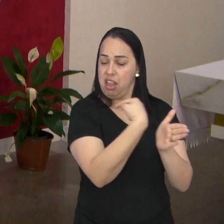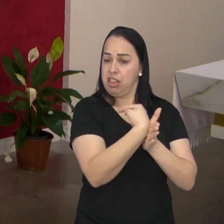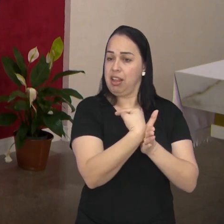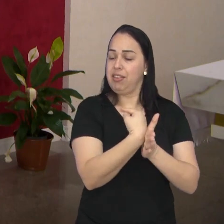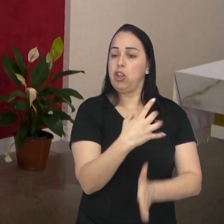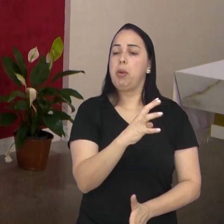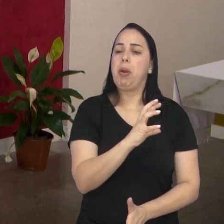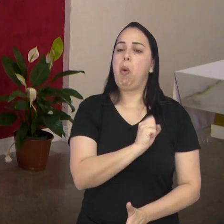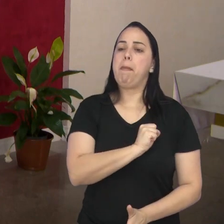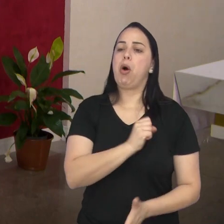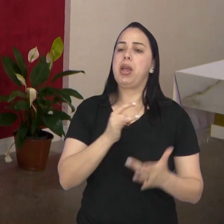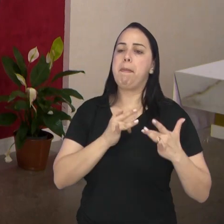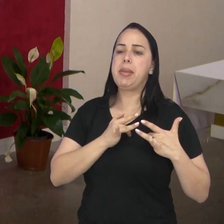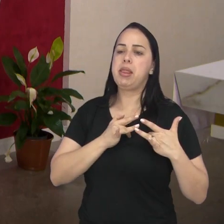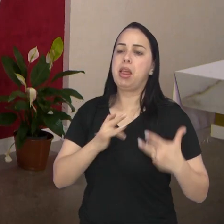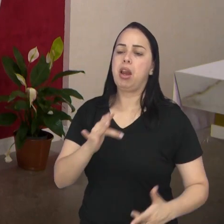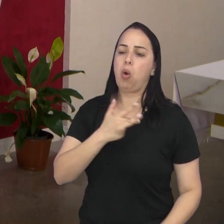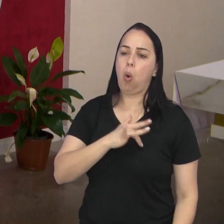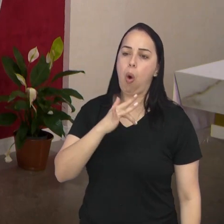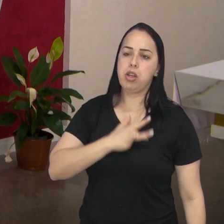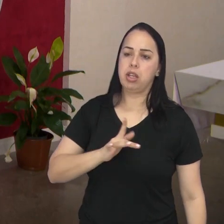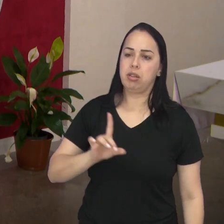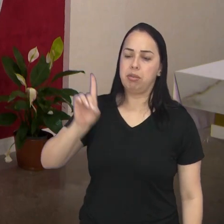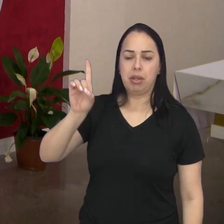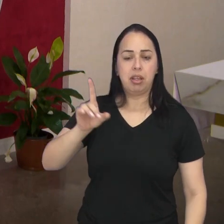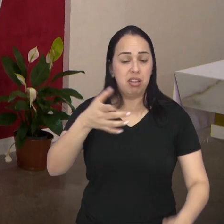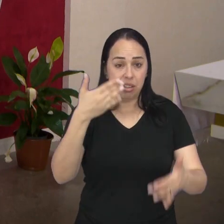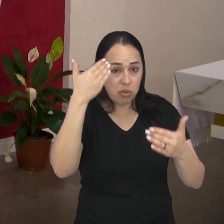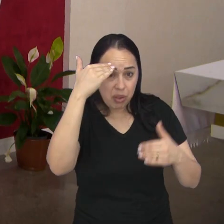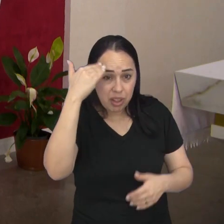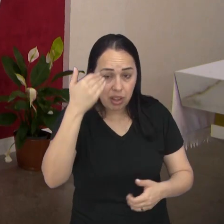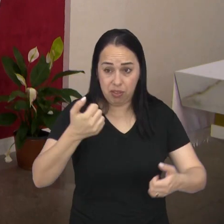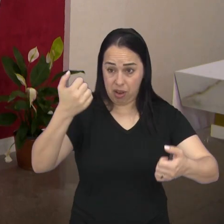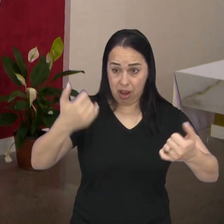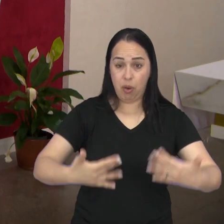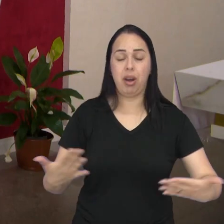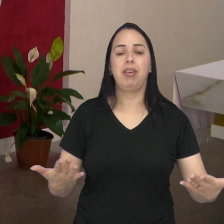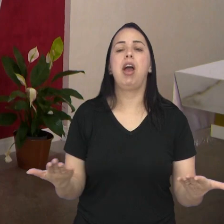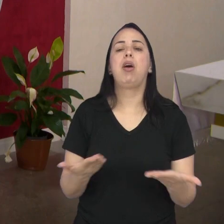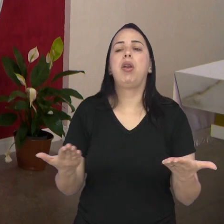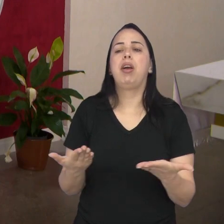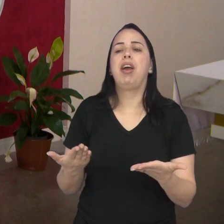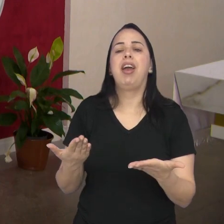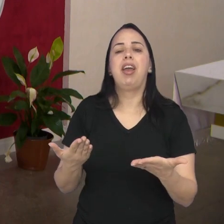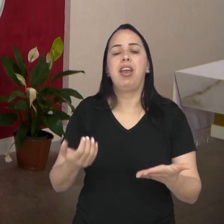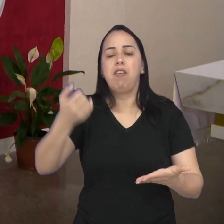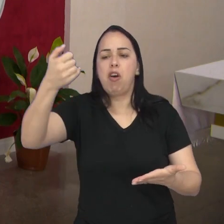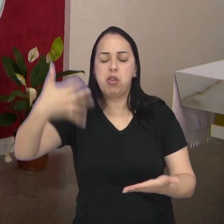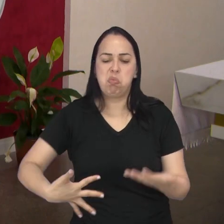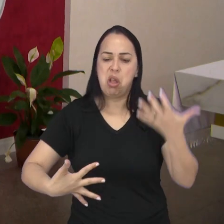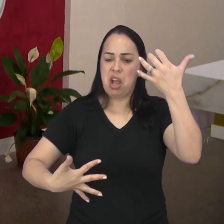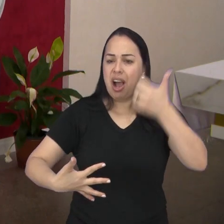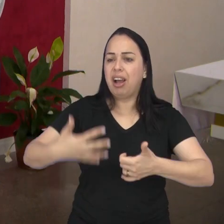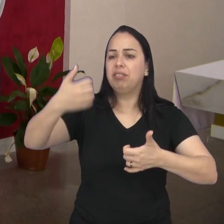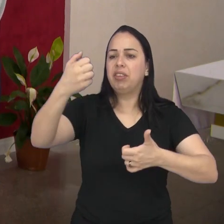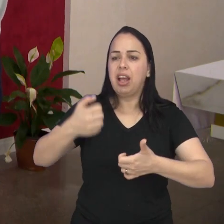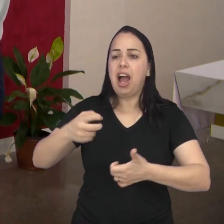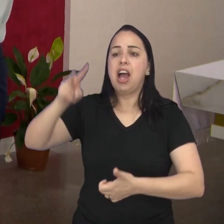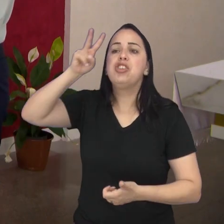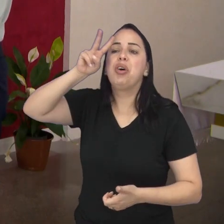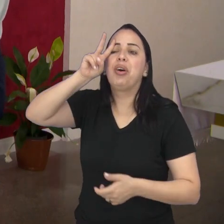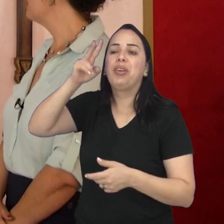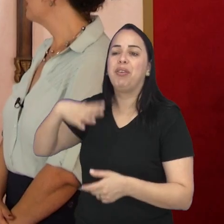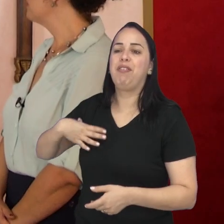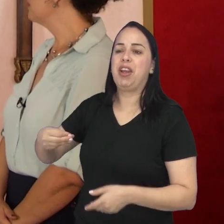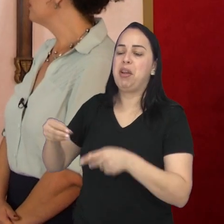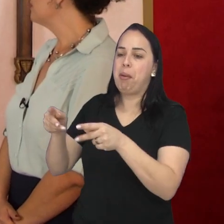do Pai, que ele pensou assim, olha, já que vocês não entendem a minha fala, eu vou desenhar para vocês. Aí ele conta a parábola do filho